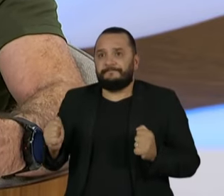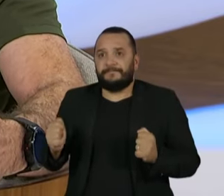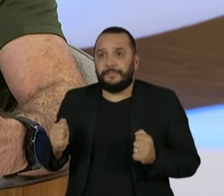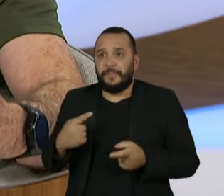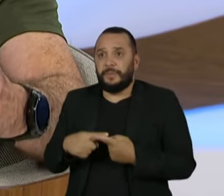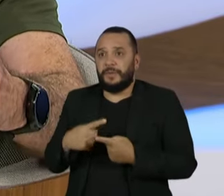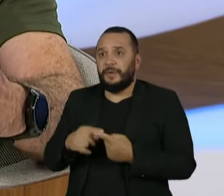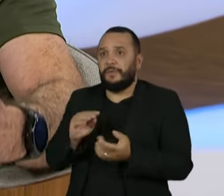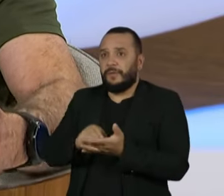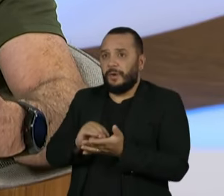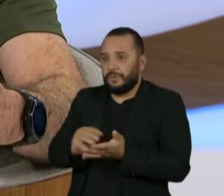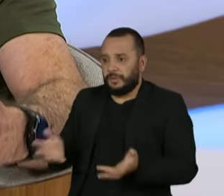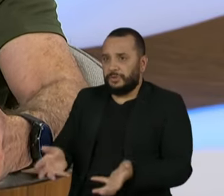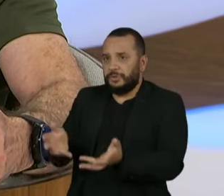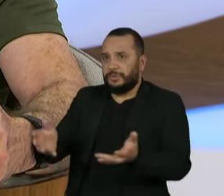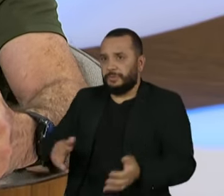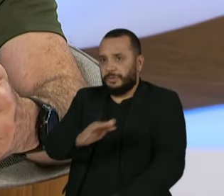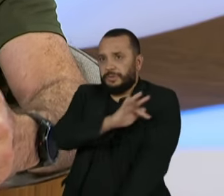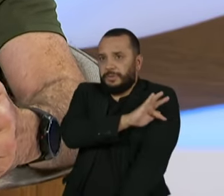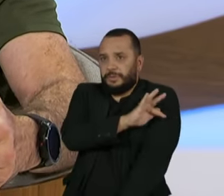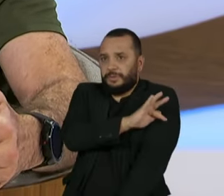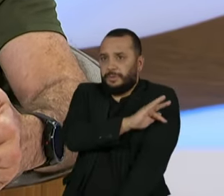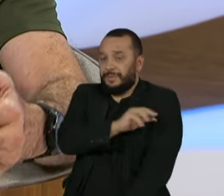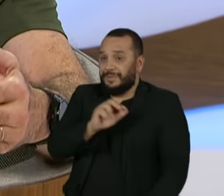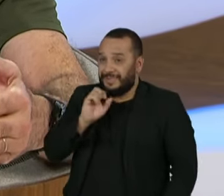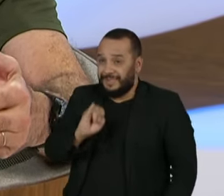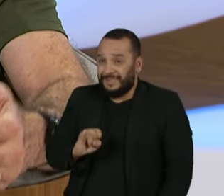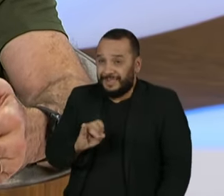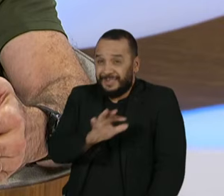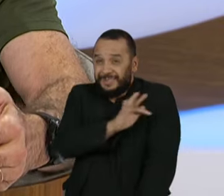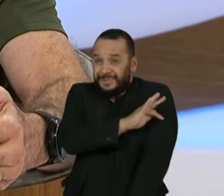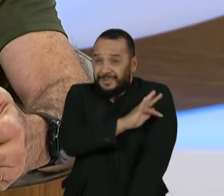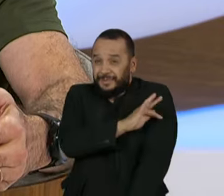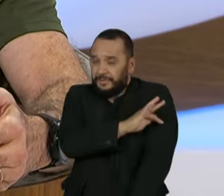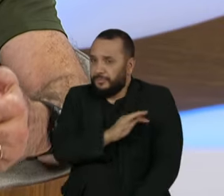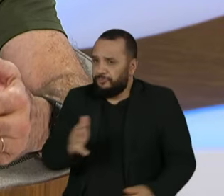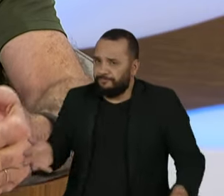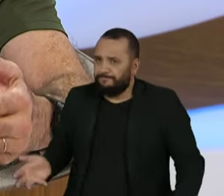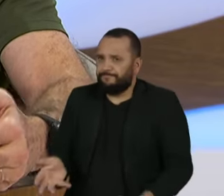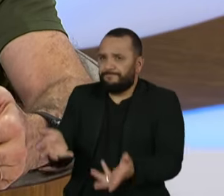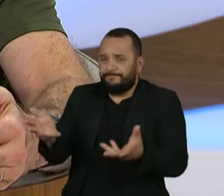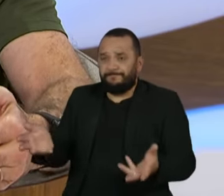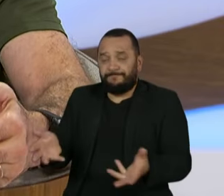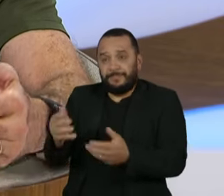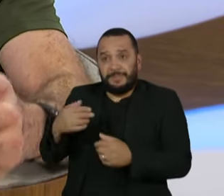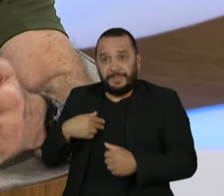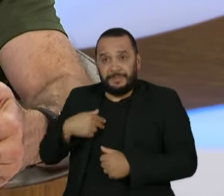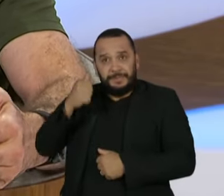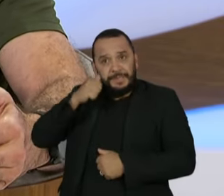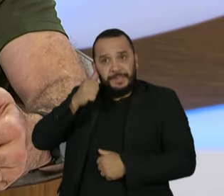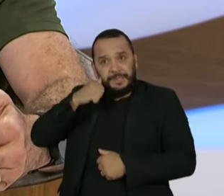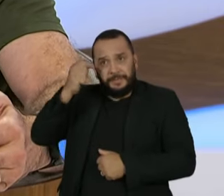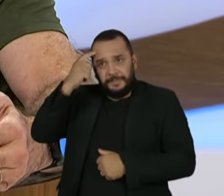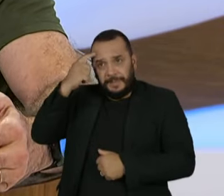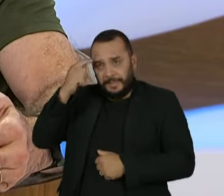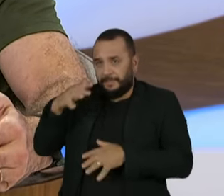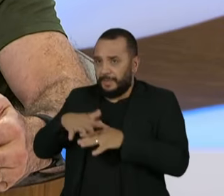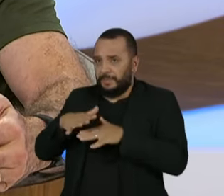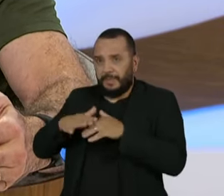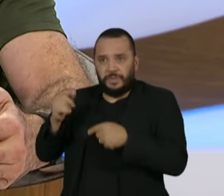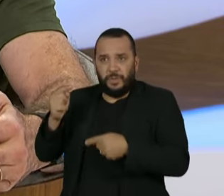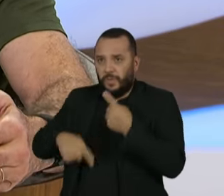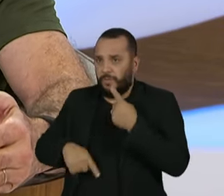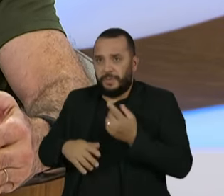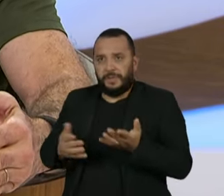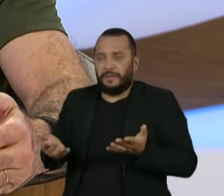fundamental se você perde as pessoas no ensino fundamental se elas acham por exemplo se as meninas acham que matemática não é para elas